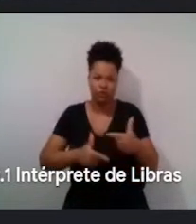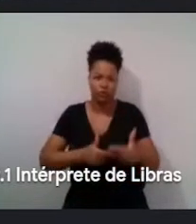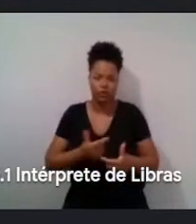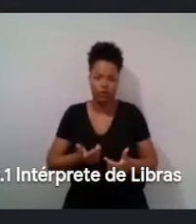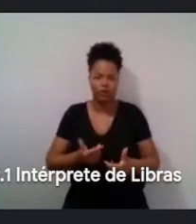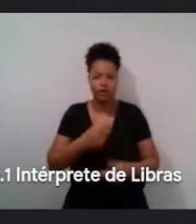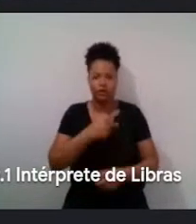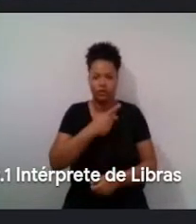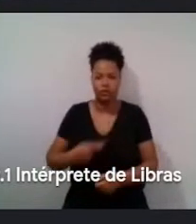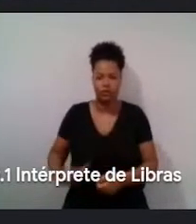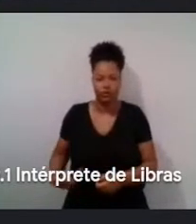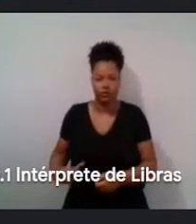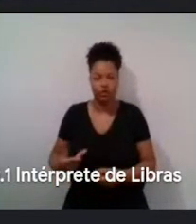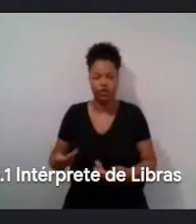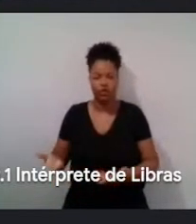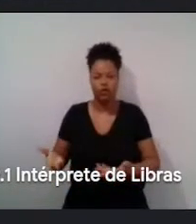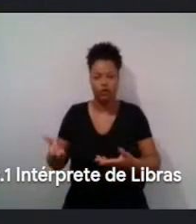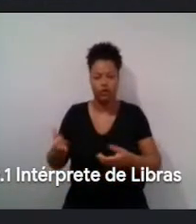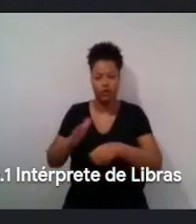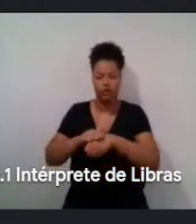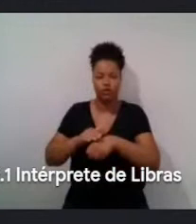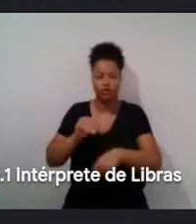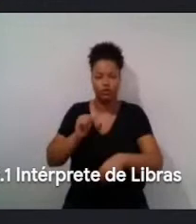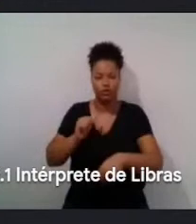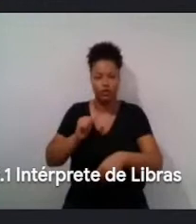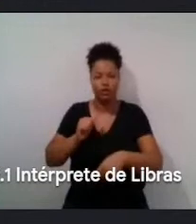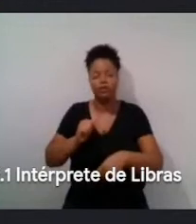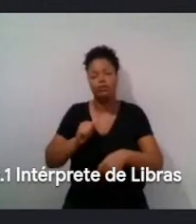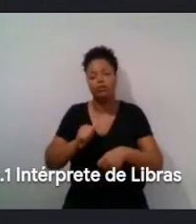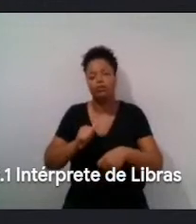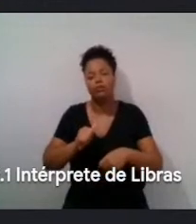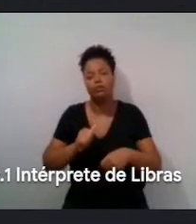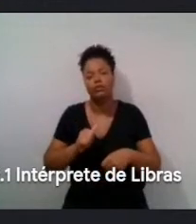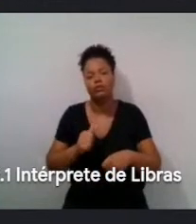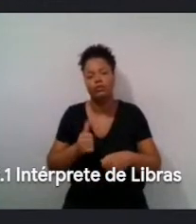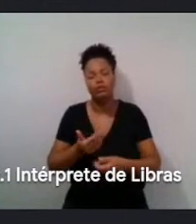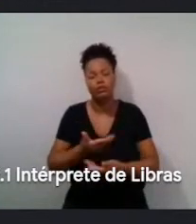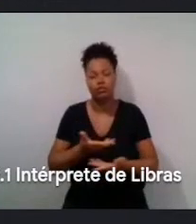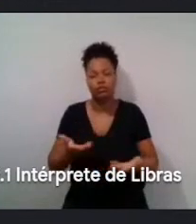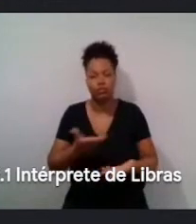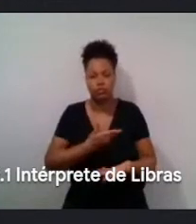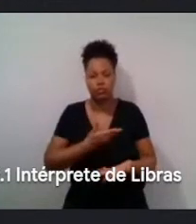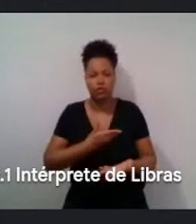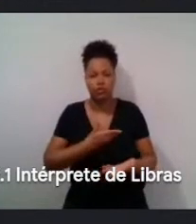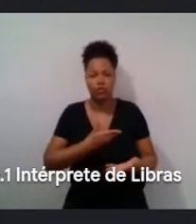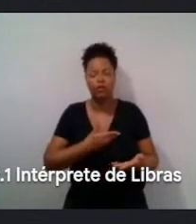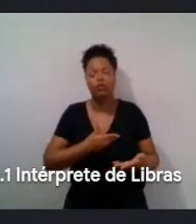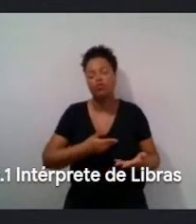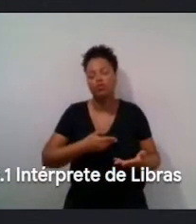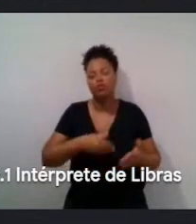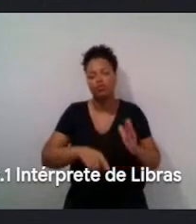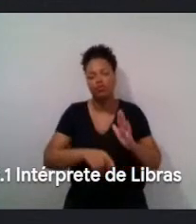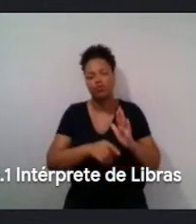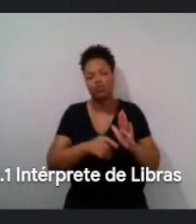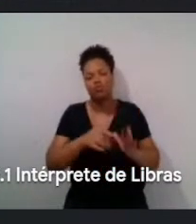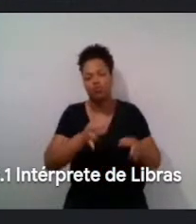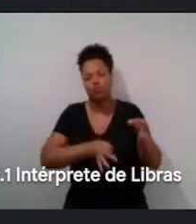os eminentes colegas para julgamento do item 4, recurso eleitoral número